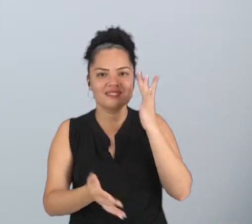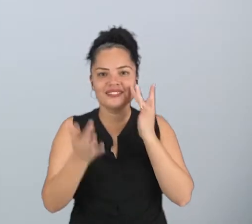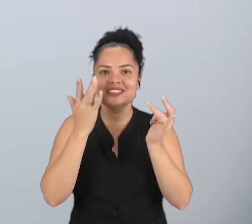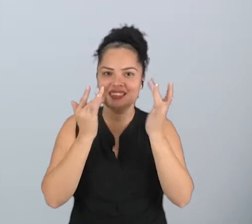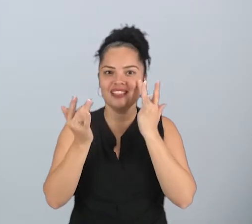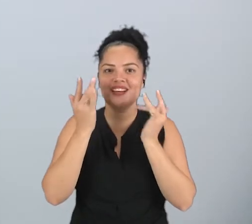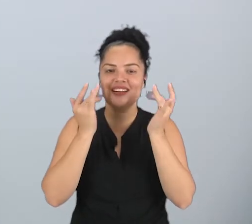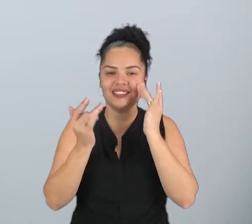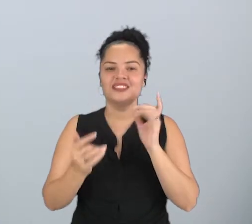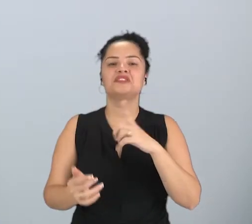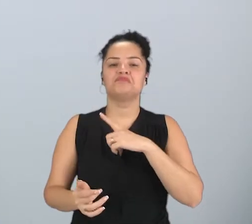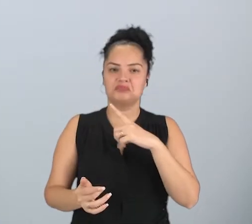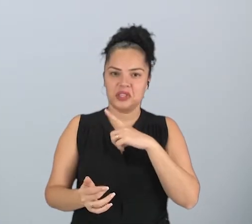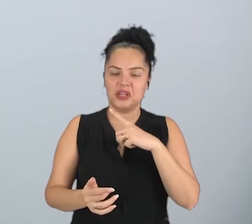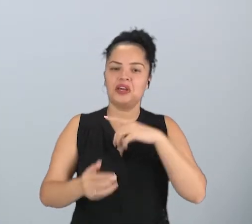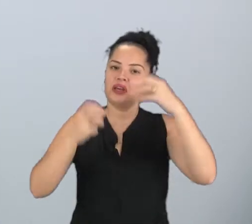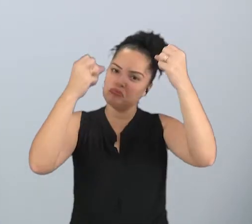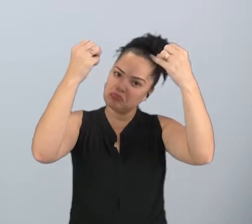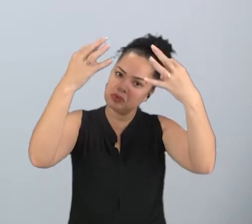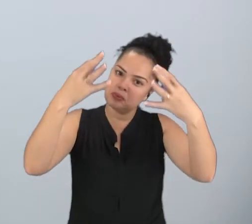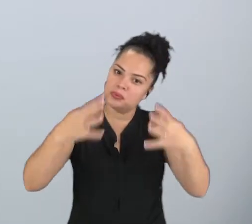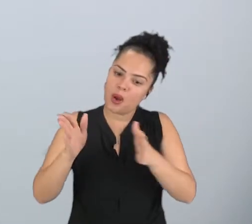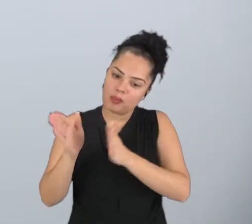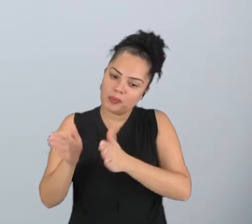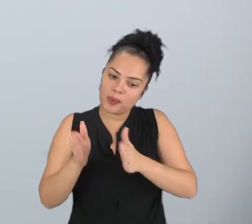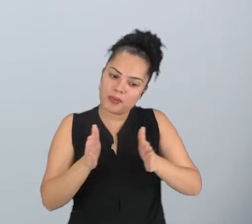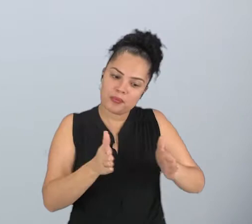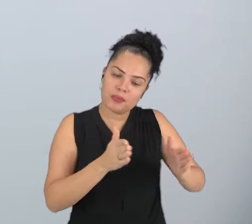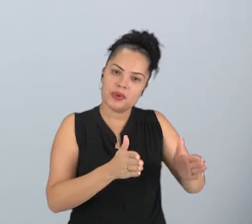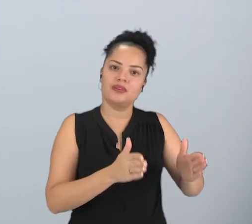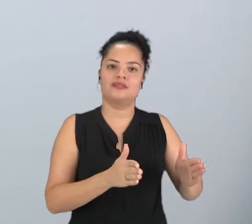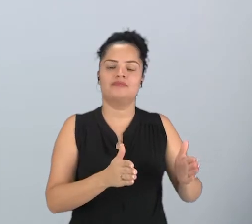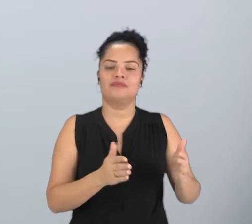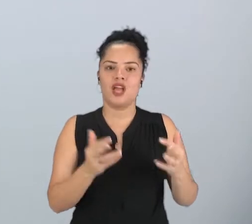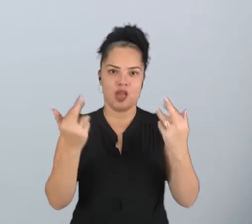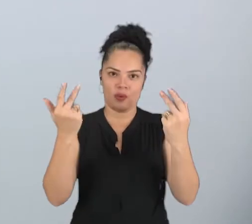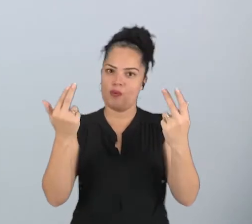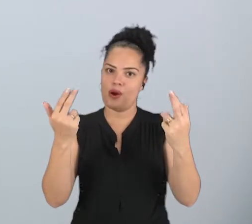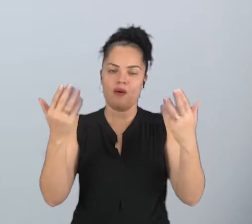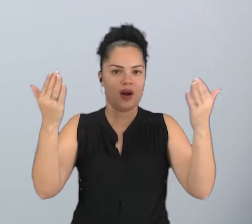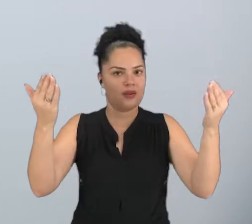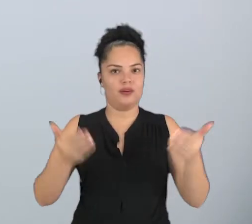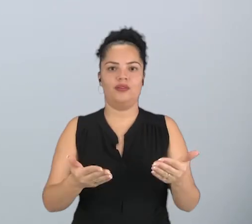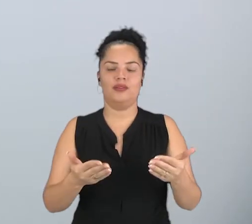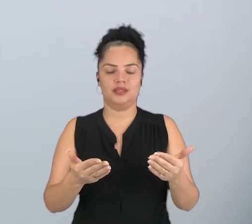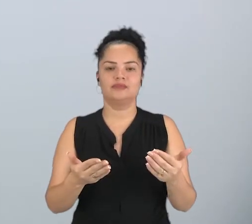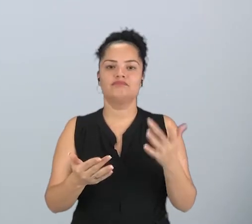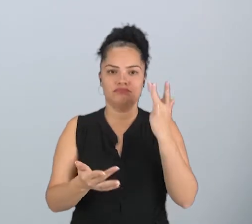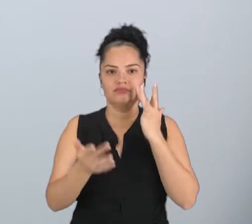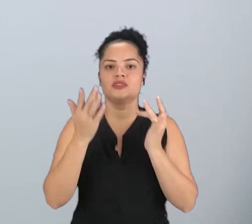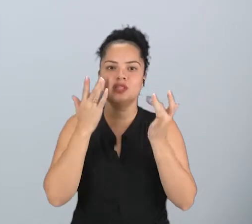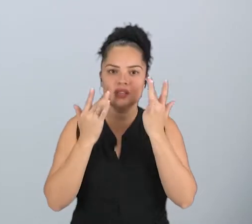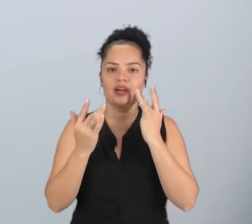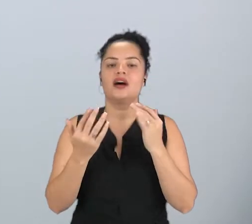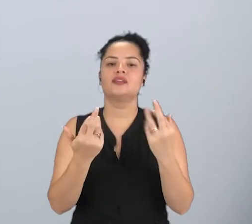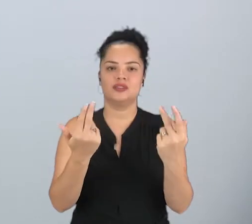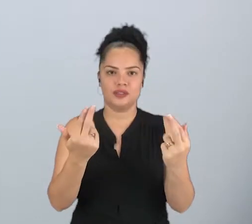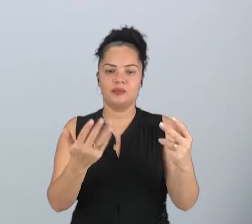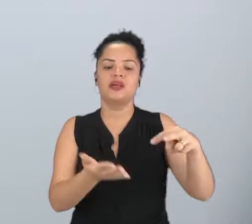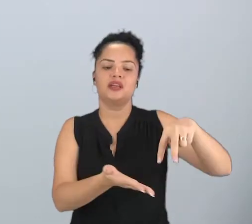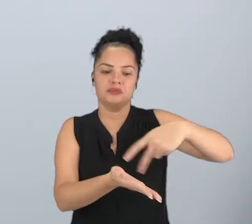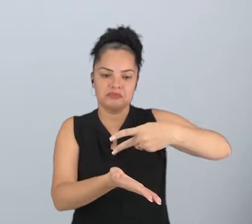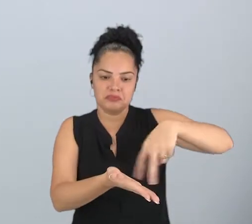assistir uma história contada. Assim como o teatro é uma peça teatral, o balé vai ser uma peça